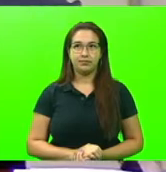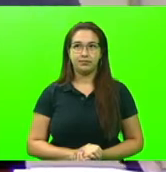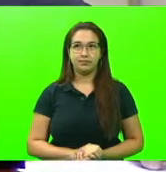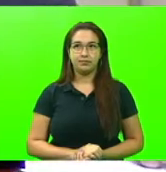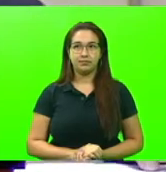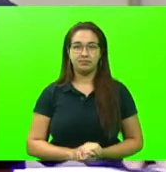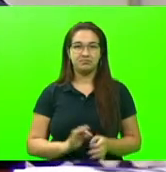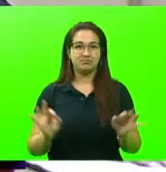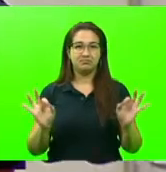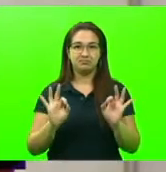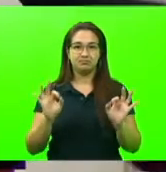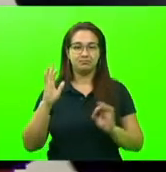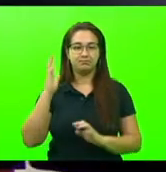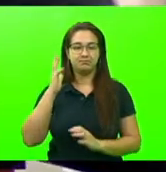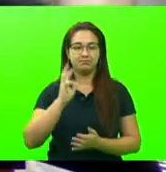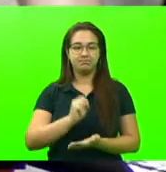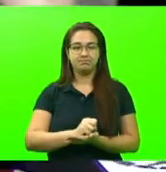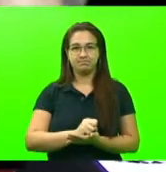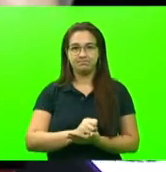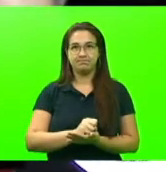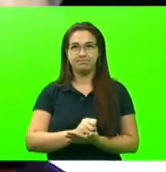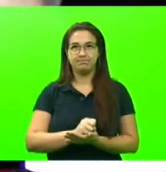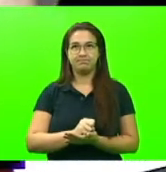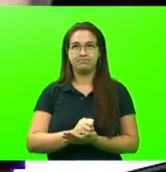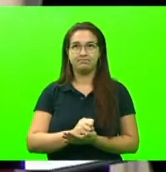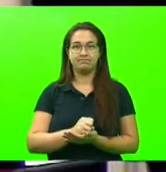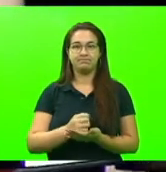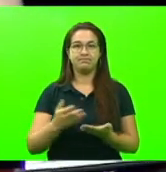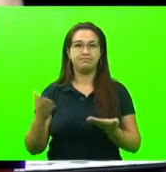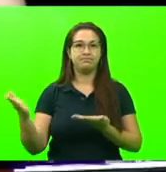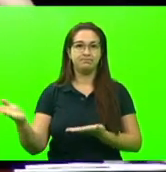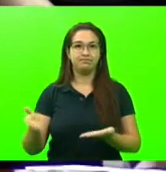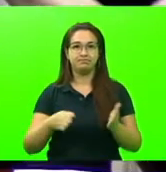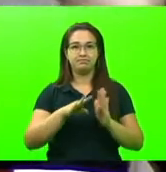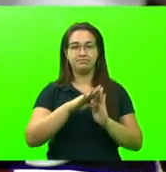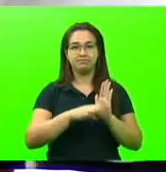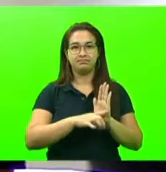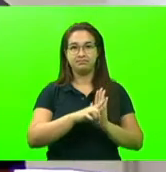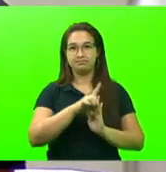Não havendo oradores inscritos, passo a ordem do dia.